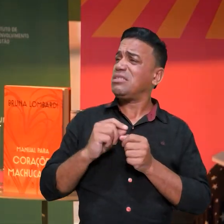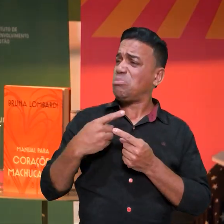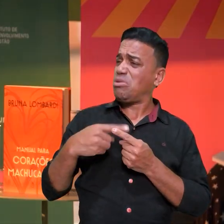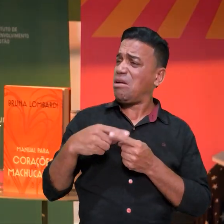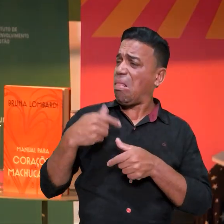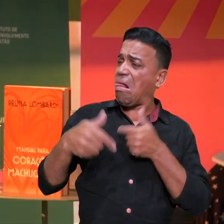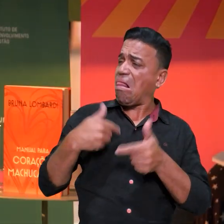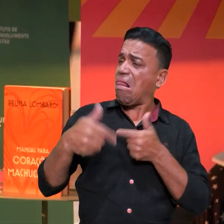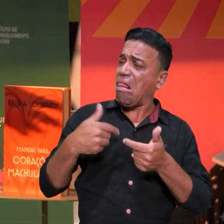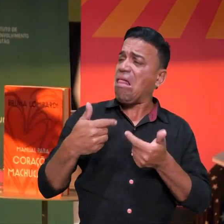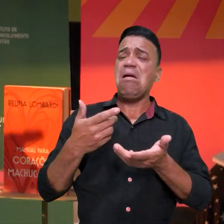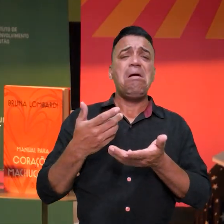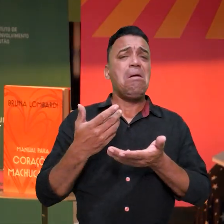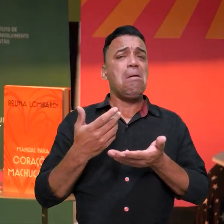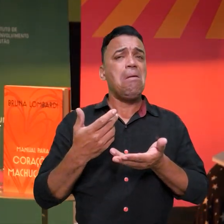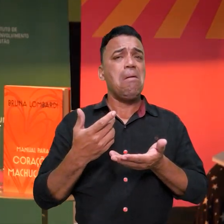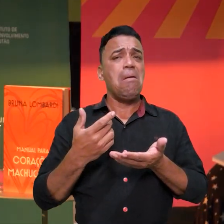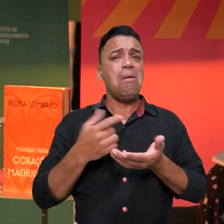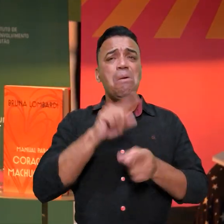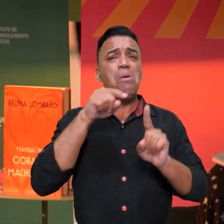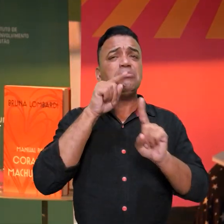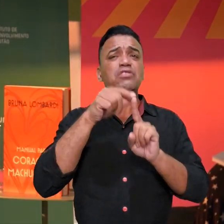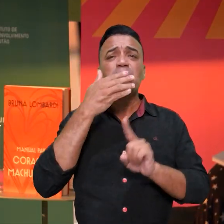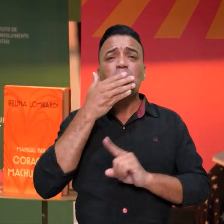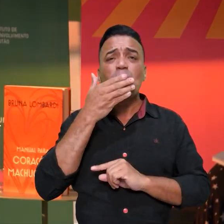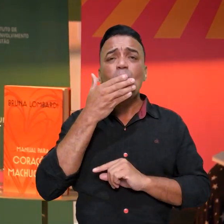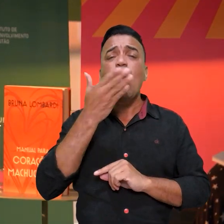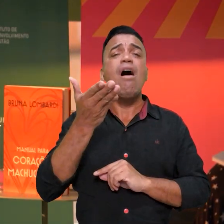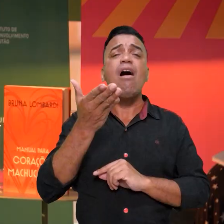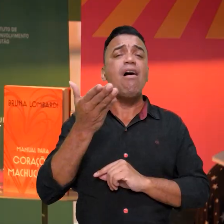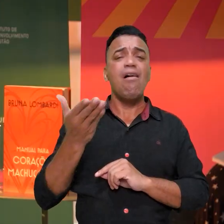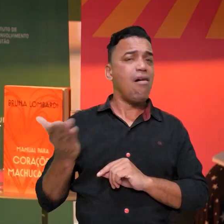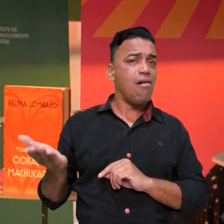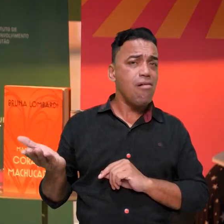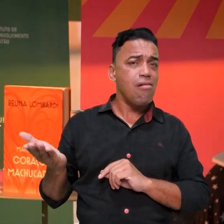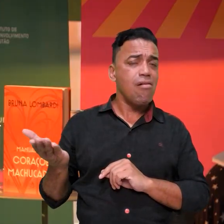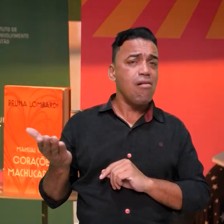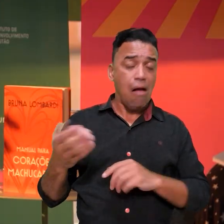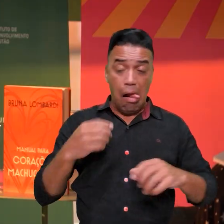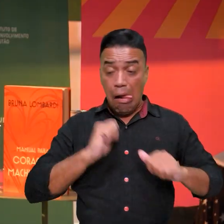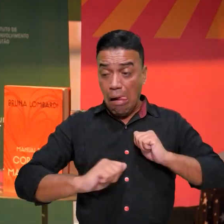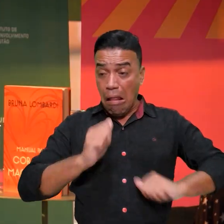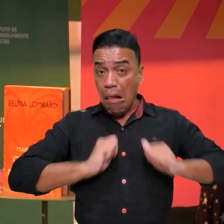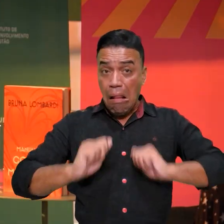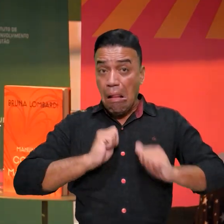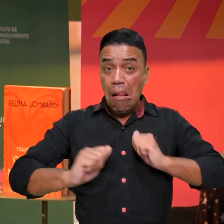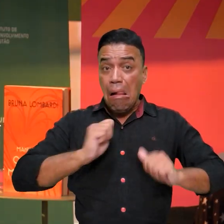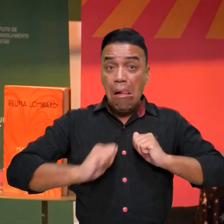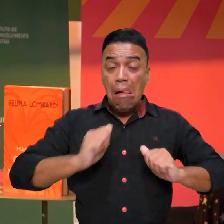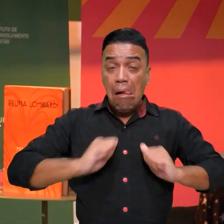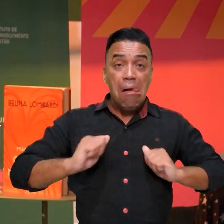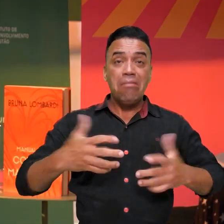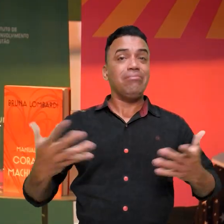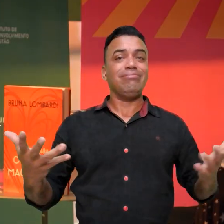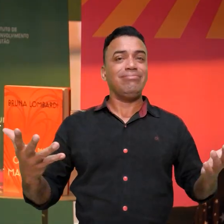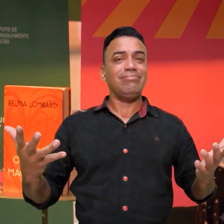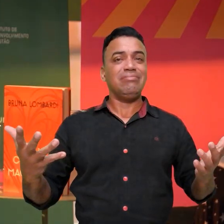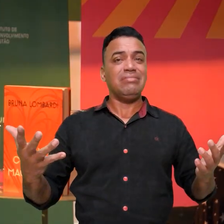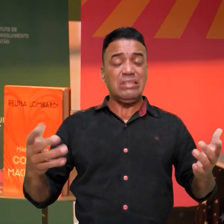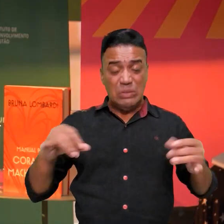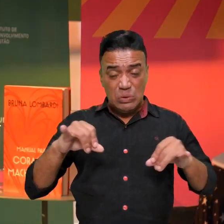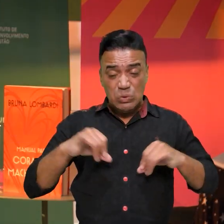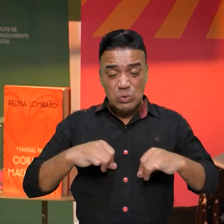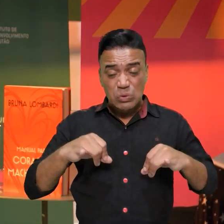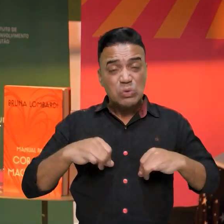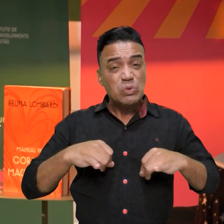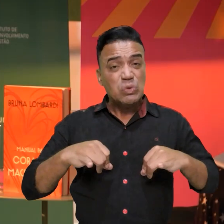fazendo isso? Para que fazer isso? Para que ficar tão ansioso, tão